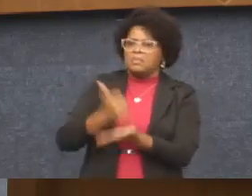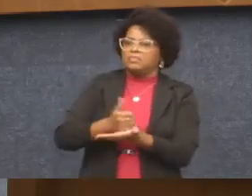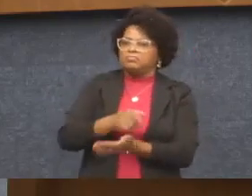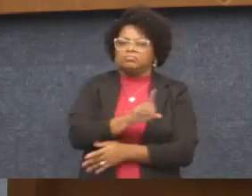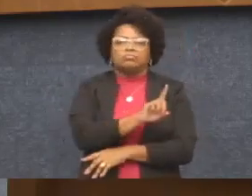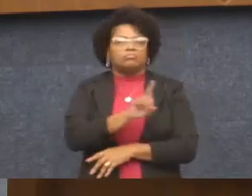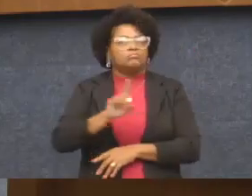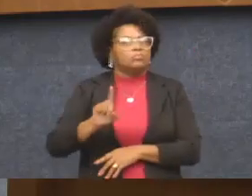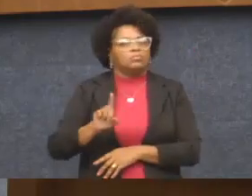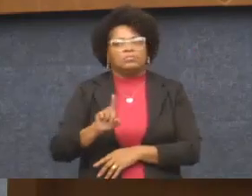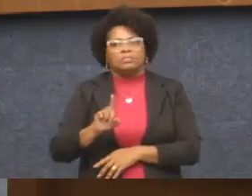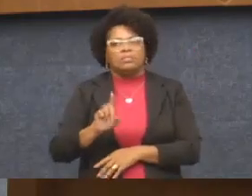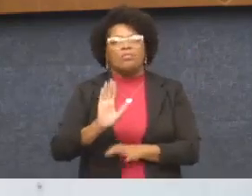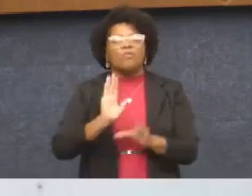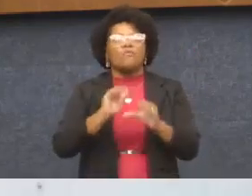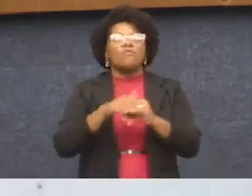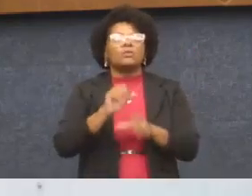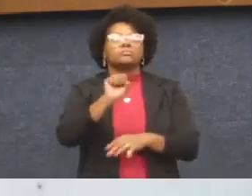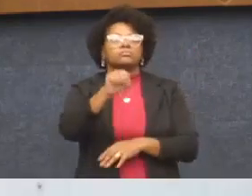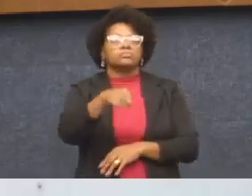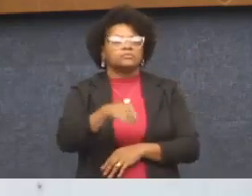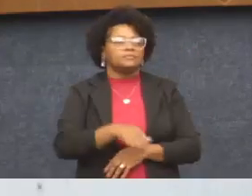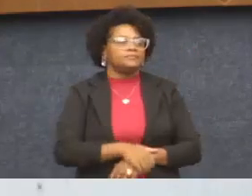a relação entre os poderes. Voto sim.